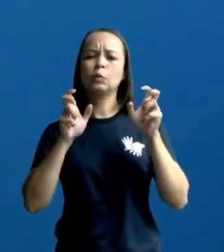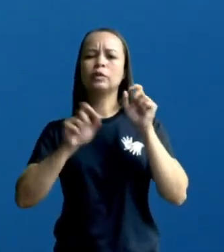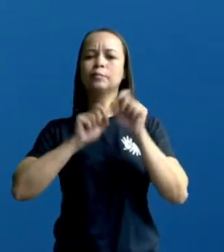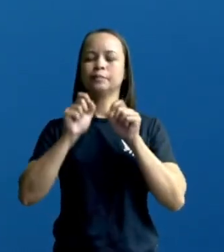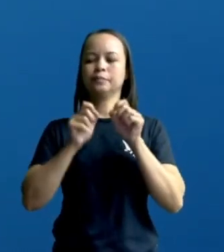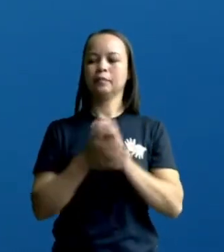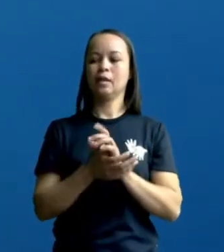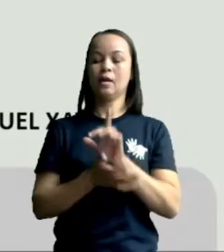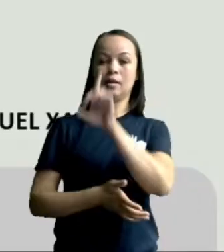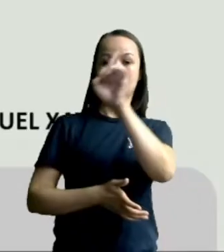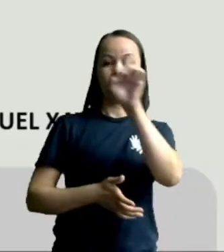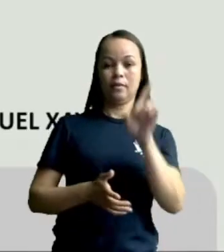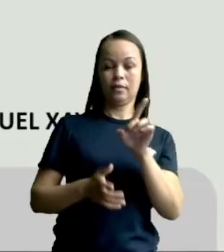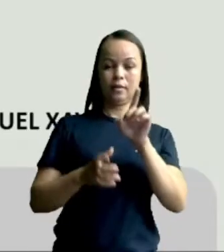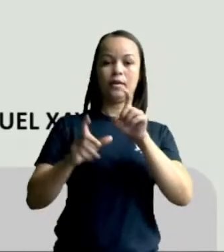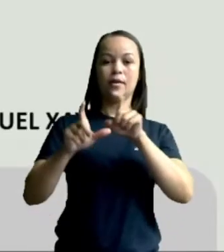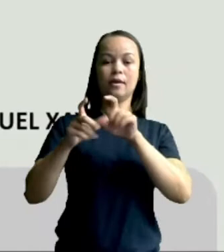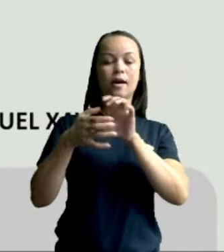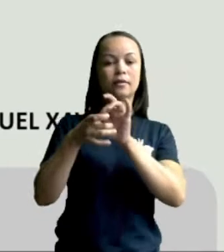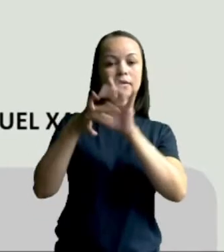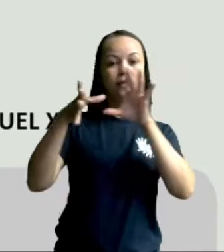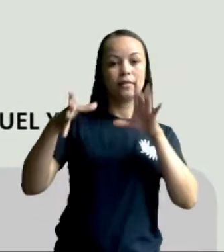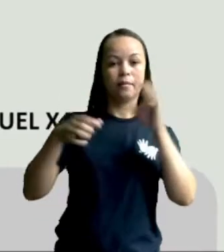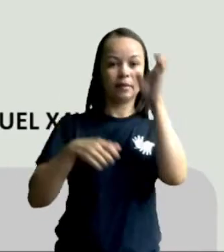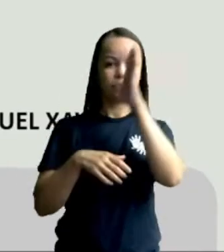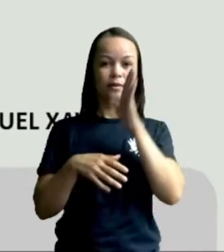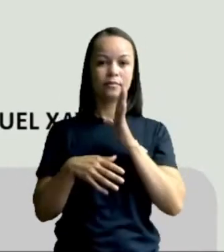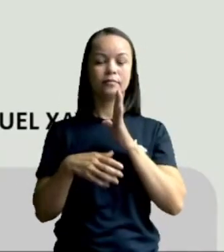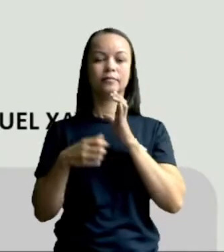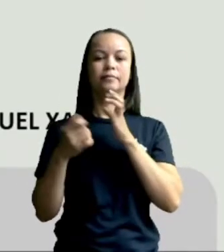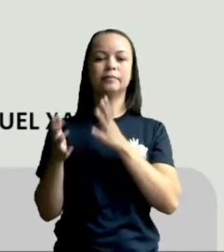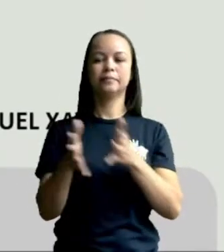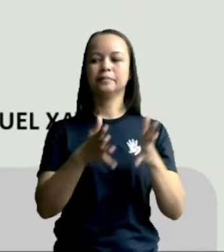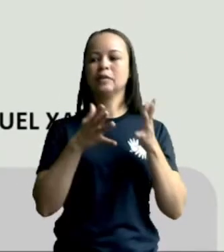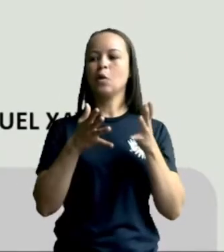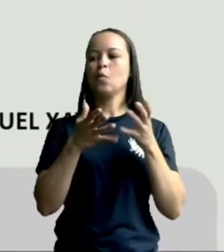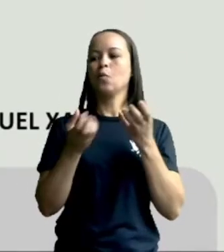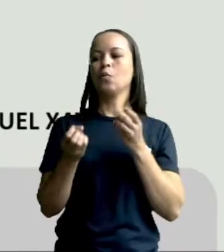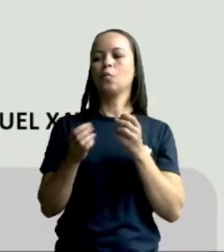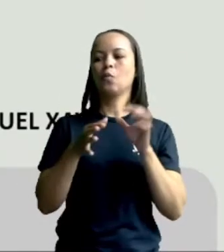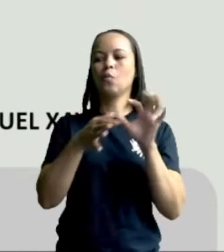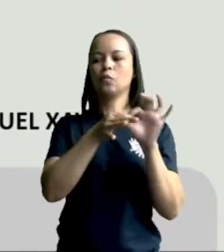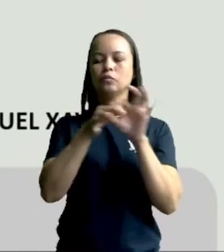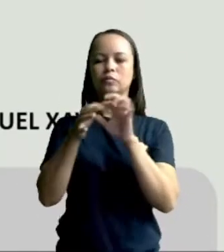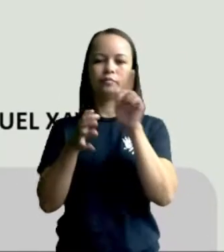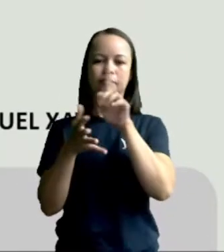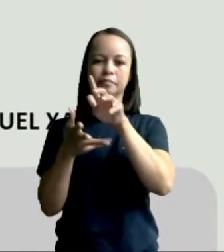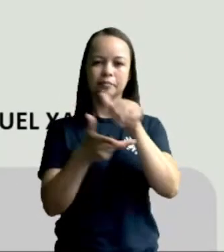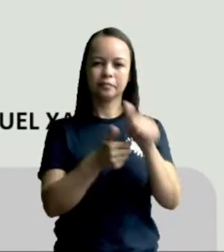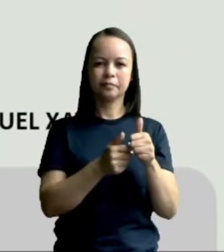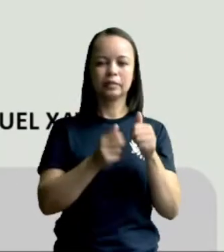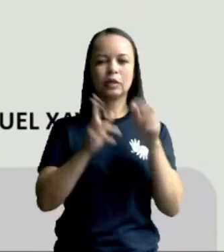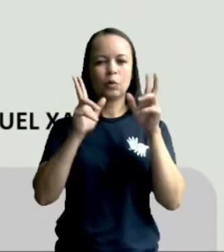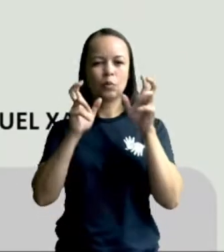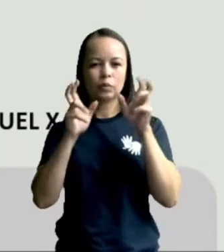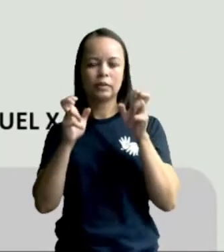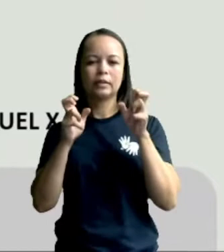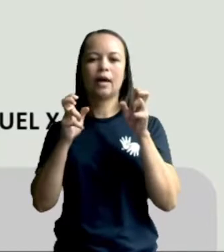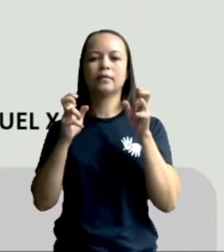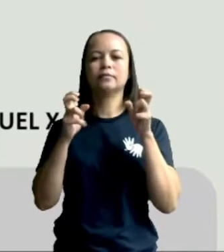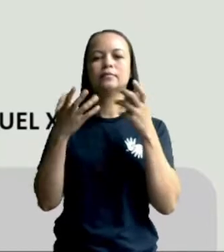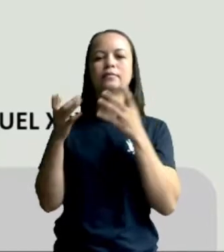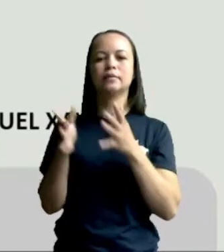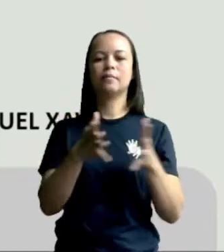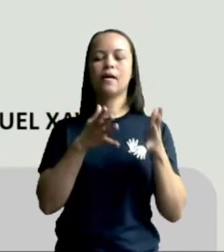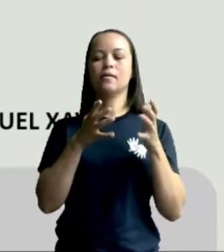da Independência, Contexto Geográfico. E aí, a nossa unidade temática será Processo de